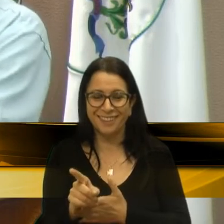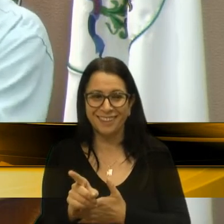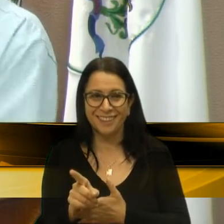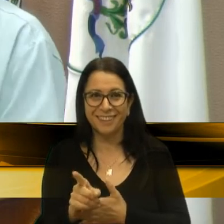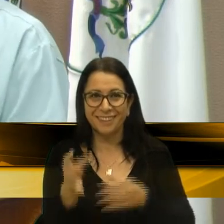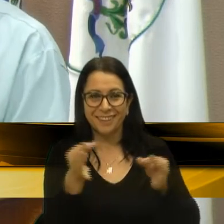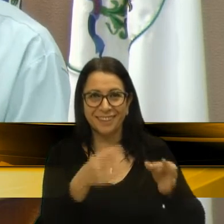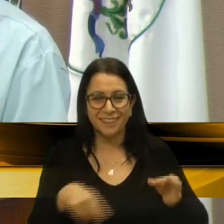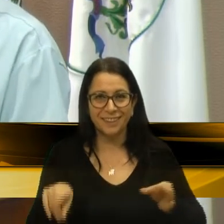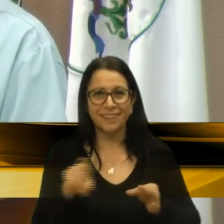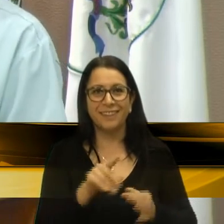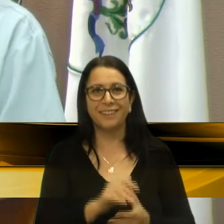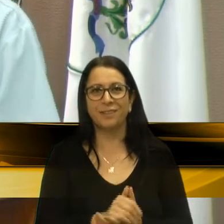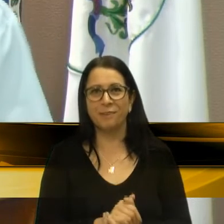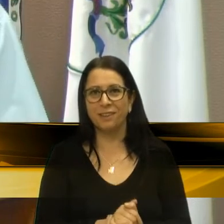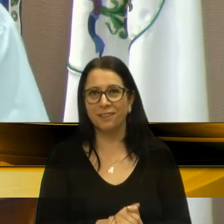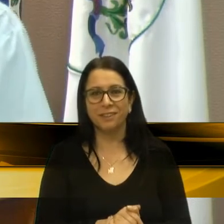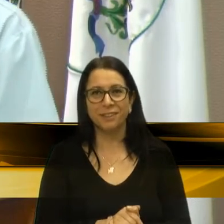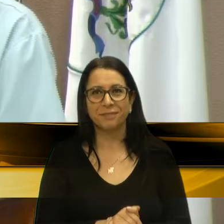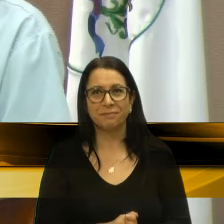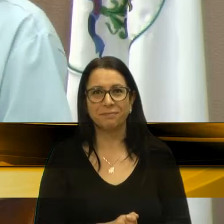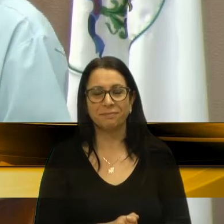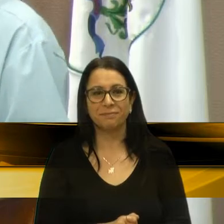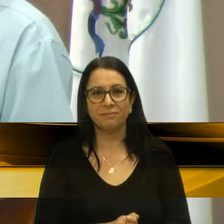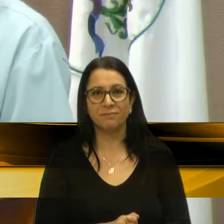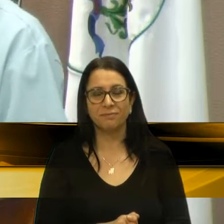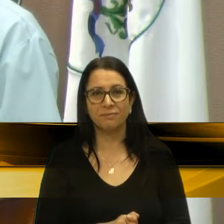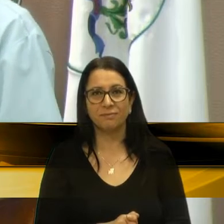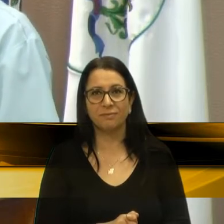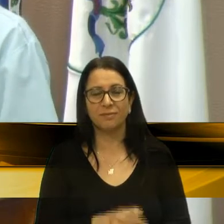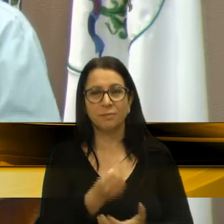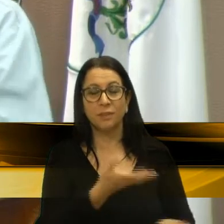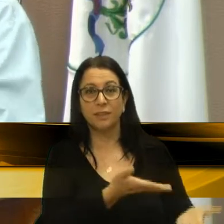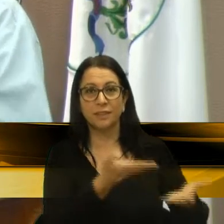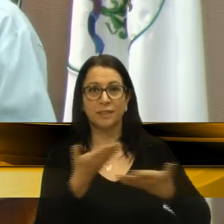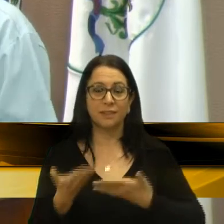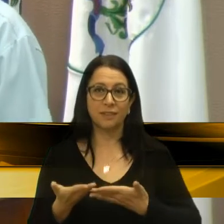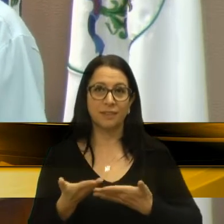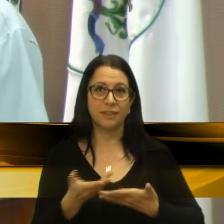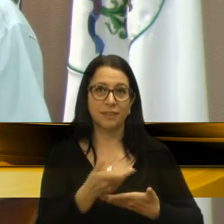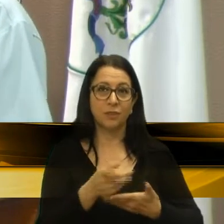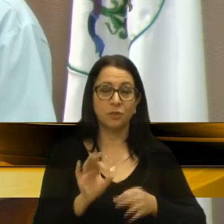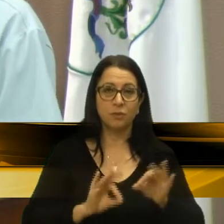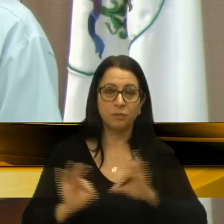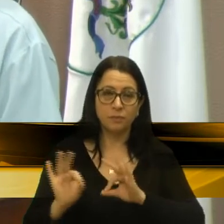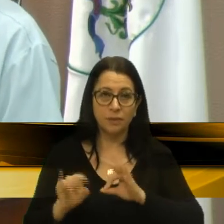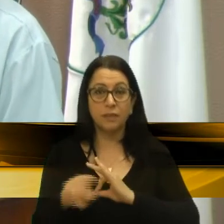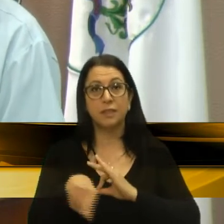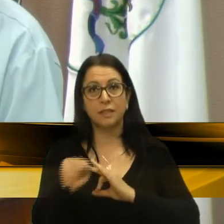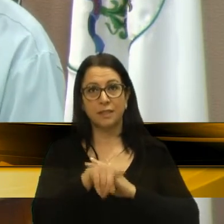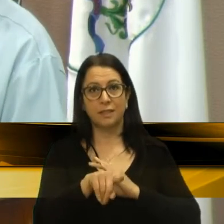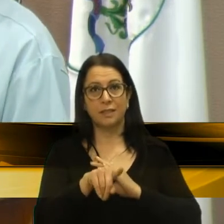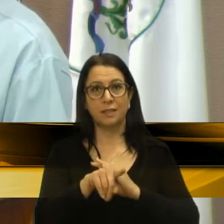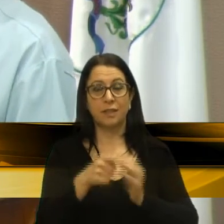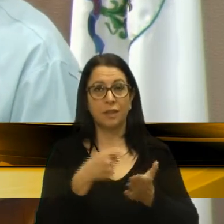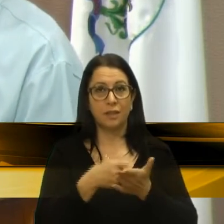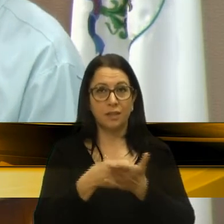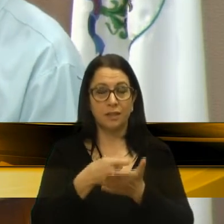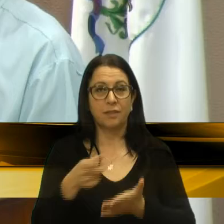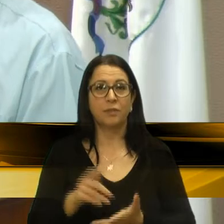certeza será bem vindo sempre com essa partícula que se cobra